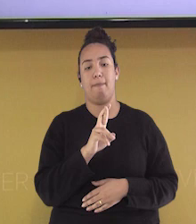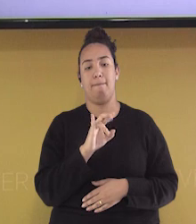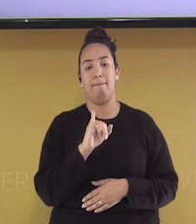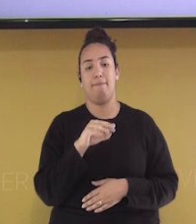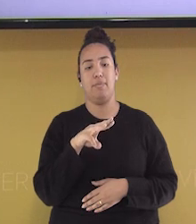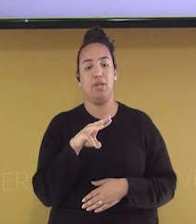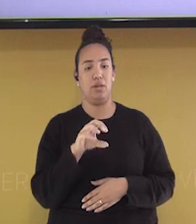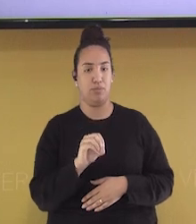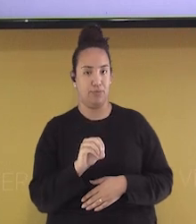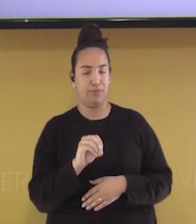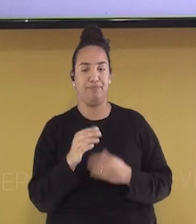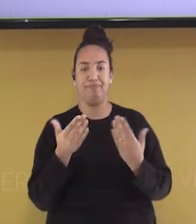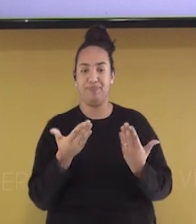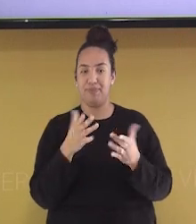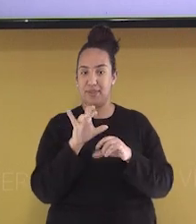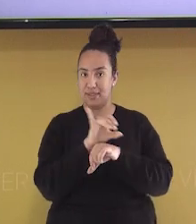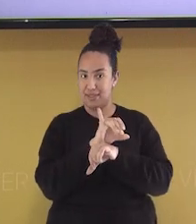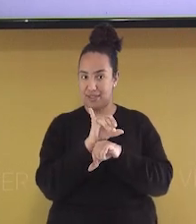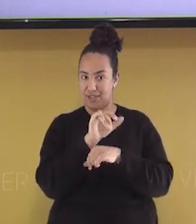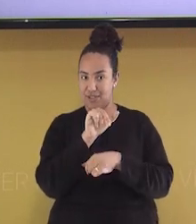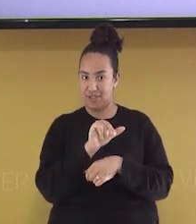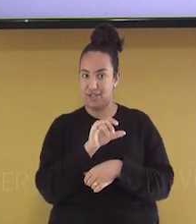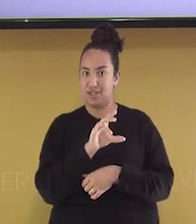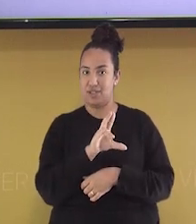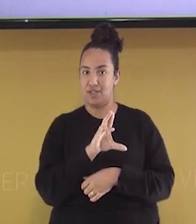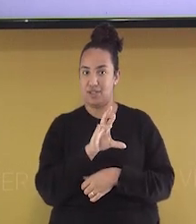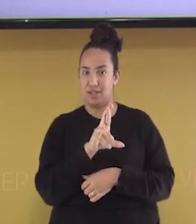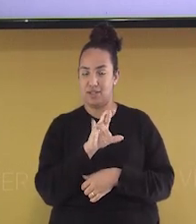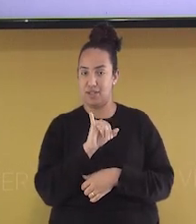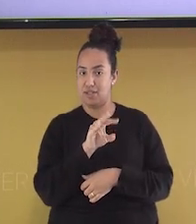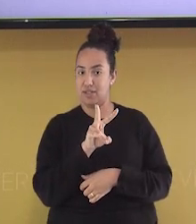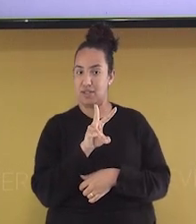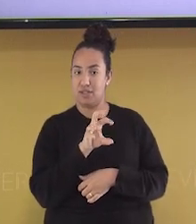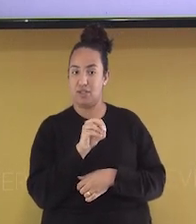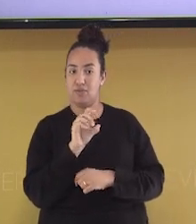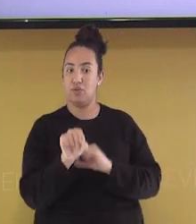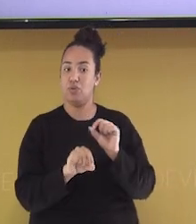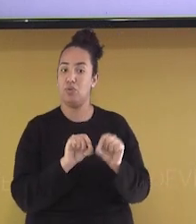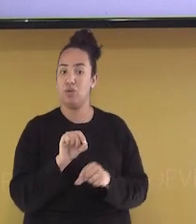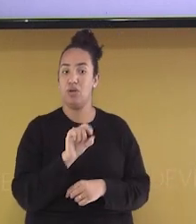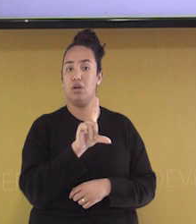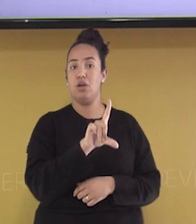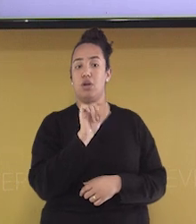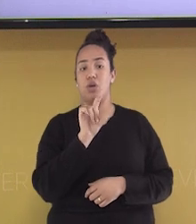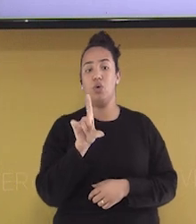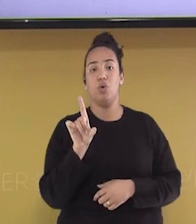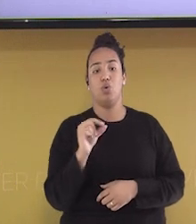assinalando os múltiplos dos números primos que já conhecemos a partir deles, num